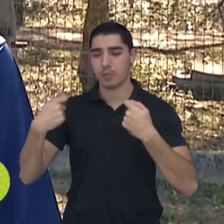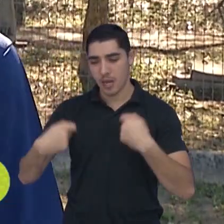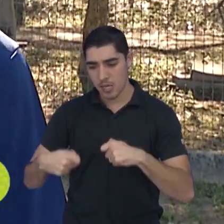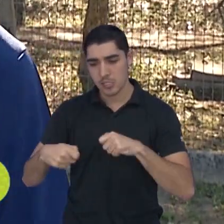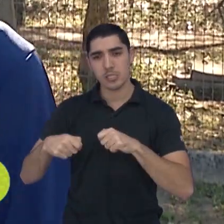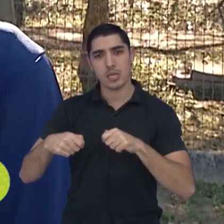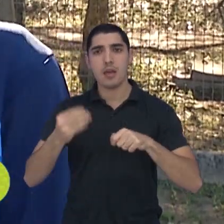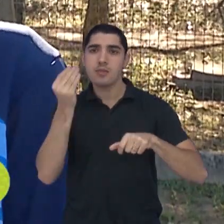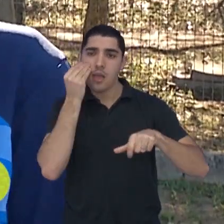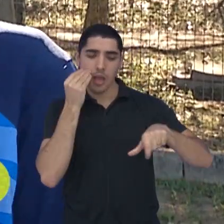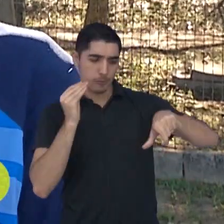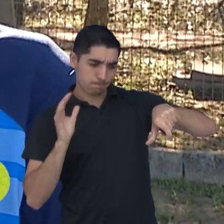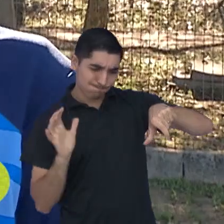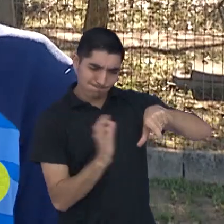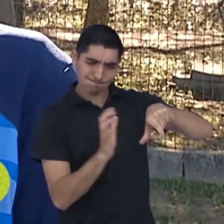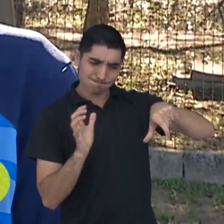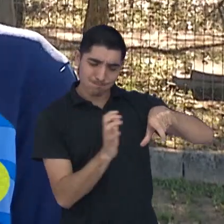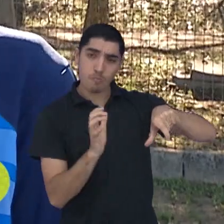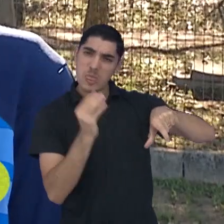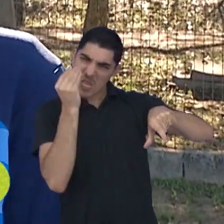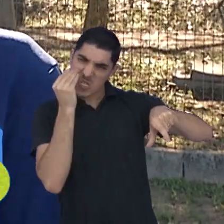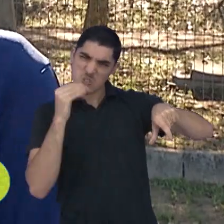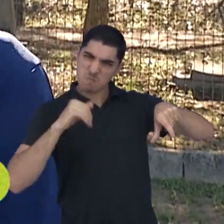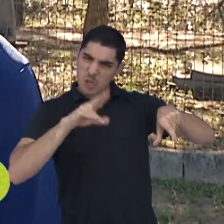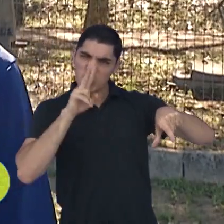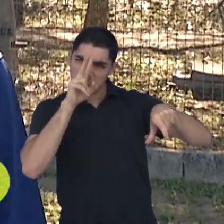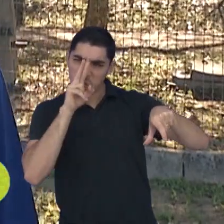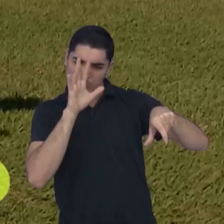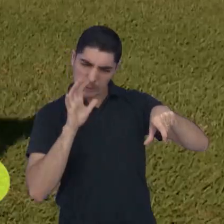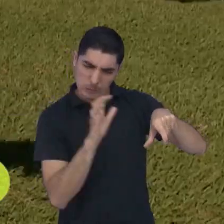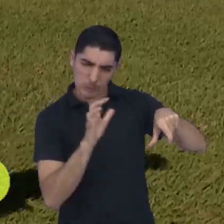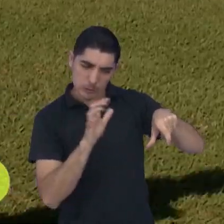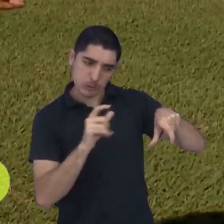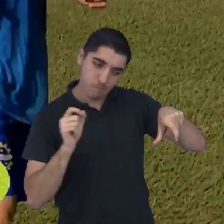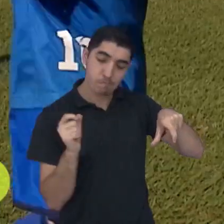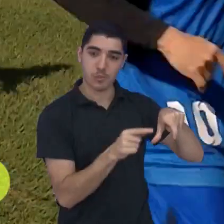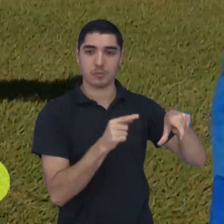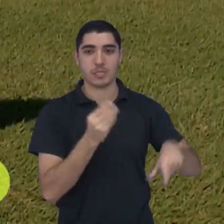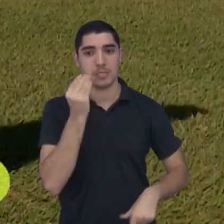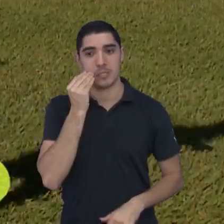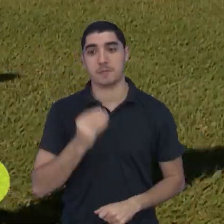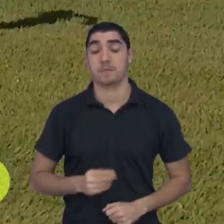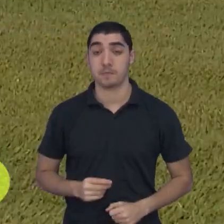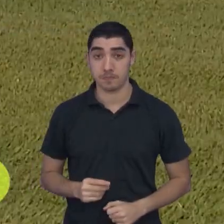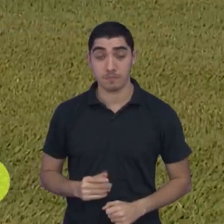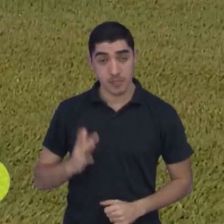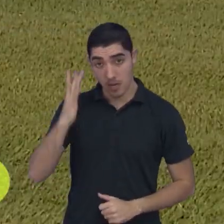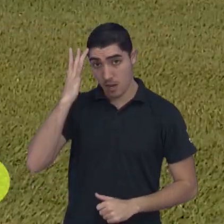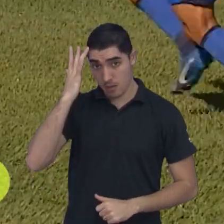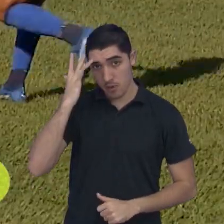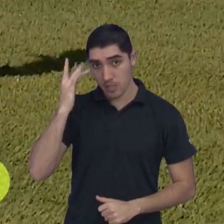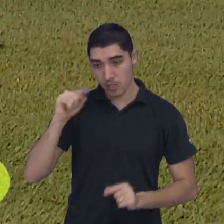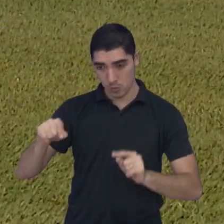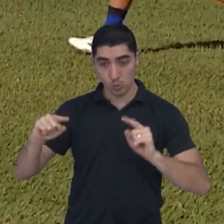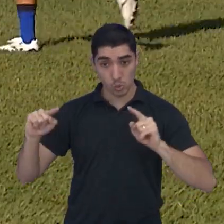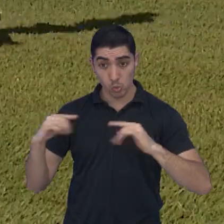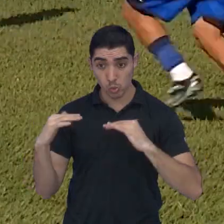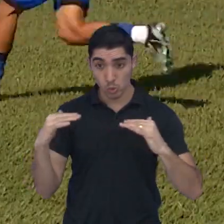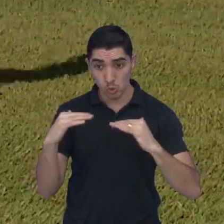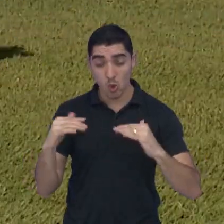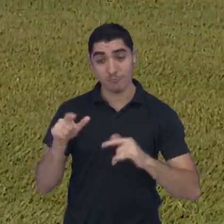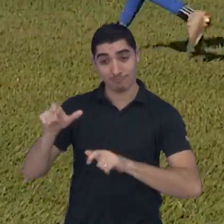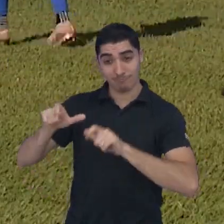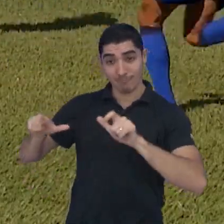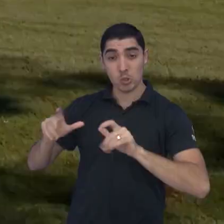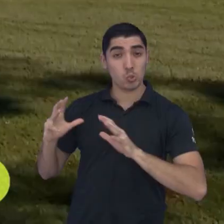quer ultrapassar, a gente quer agressividade, a gente quer controle de jogo. Amanhã no Martins Pereira, além de toda a ansiedade do